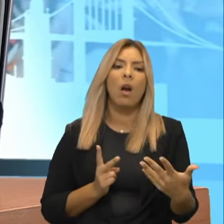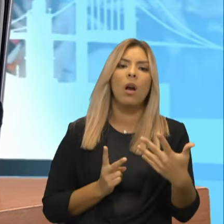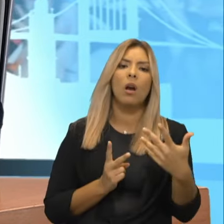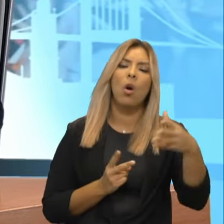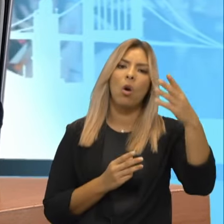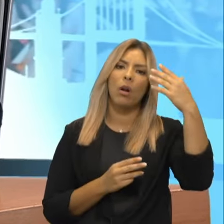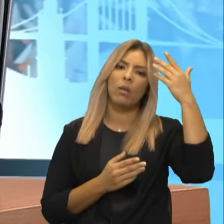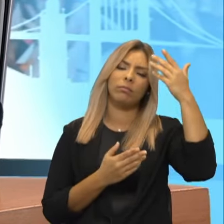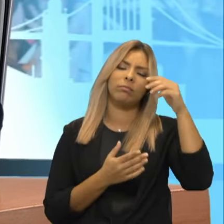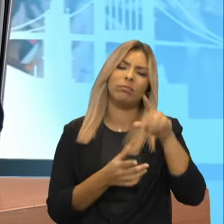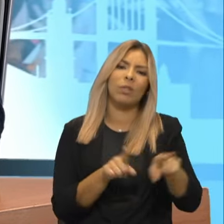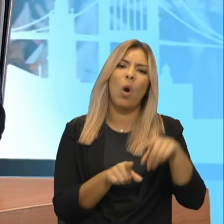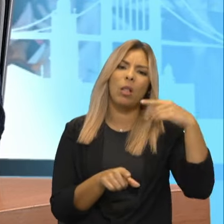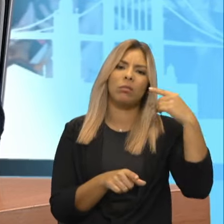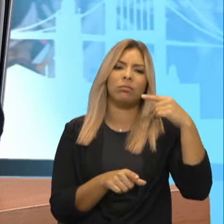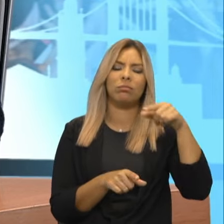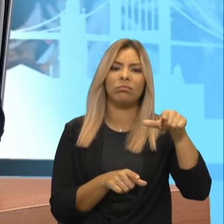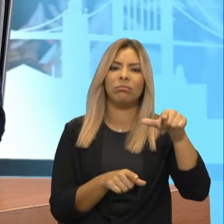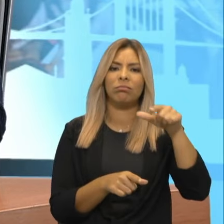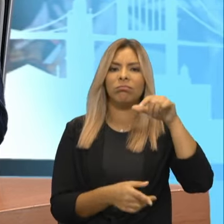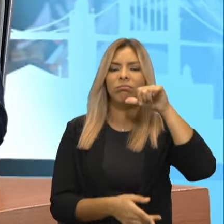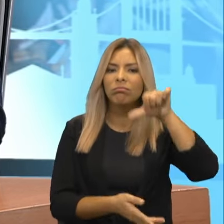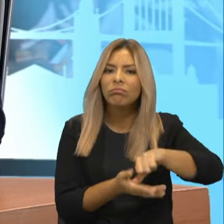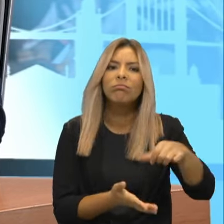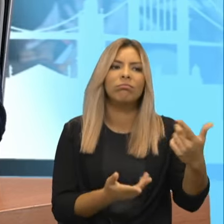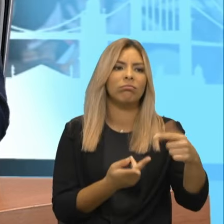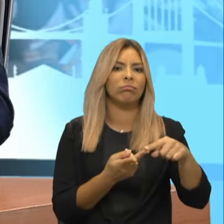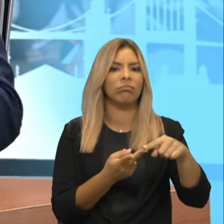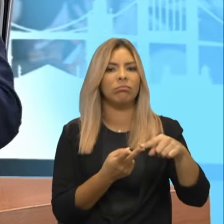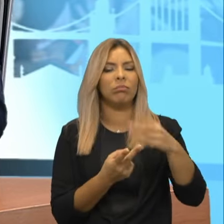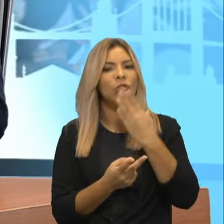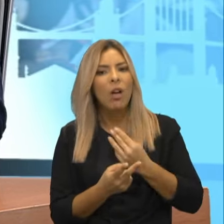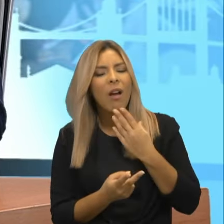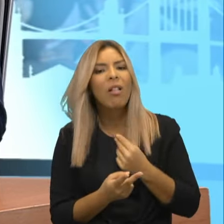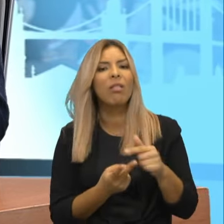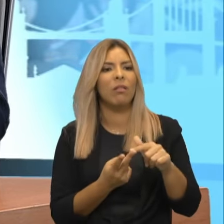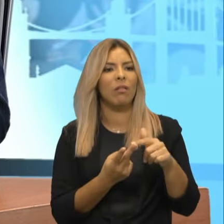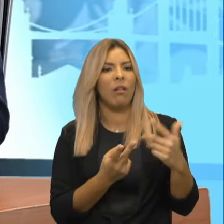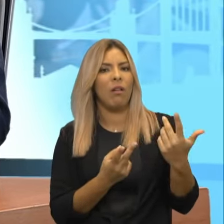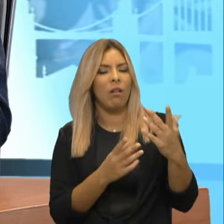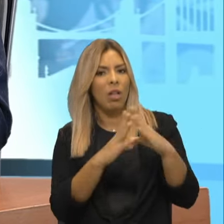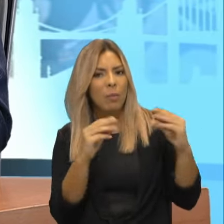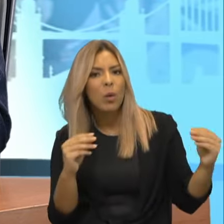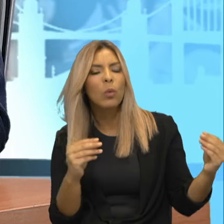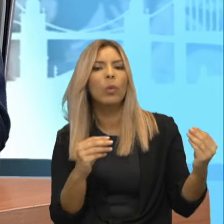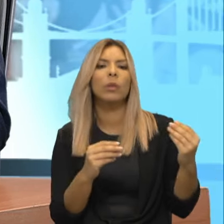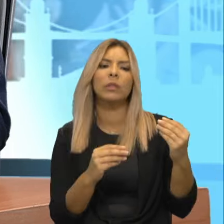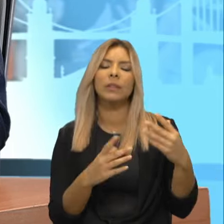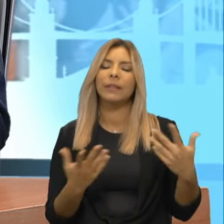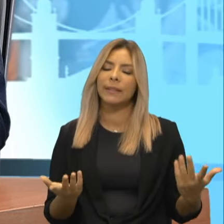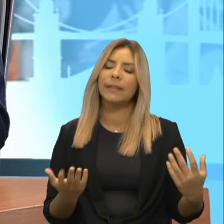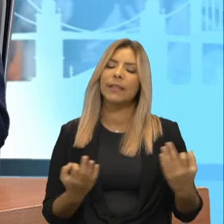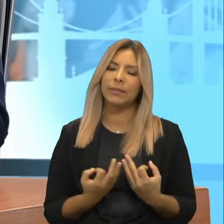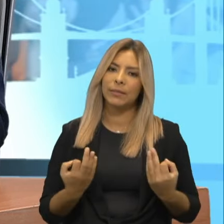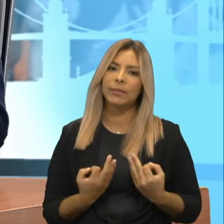o agravamento no Médio Oriente é bastante preocupante. Enfim, infelizmente o Médio Oriente tem ciclos de